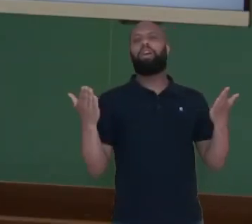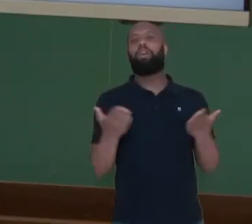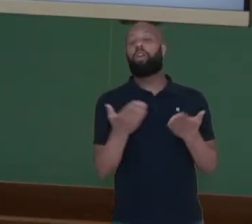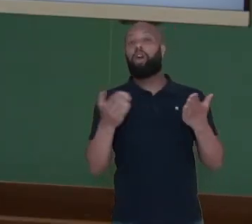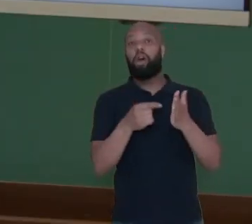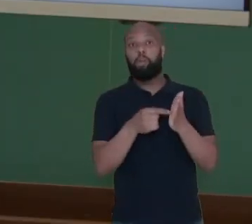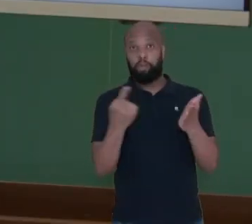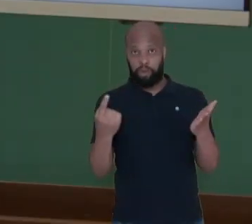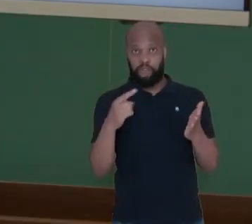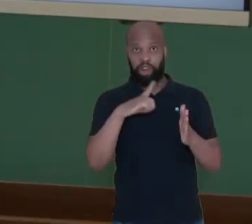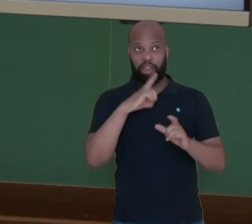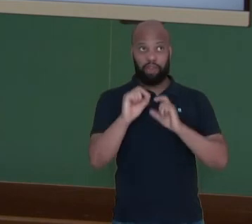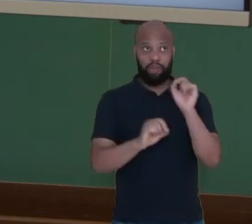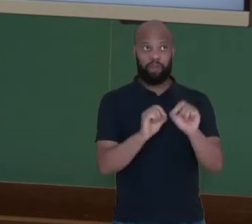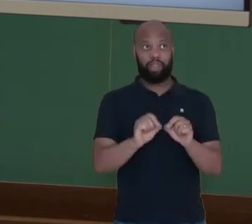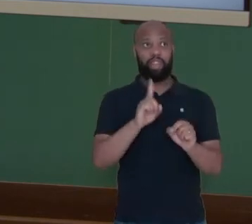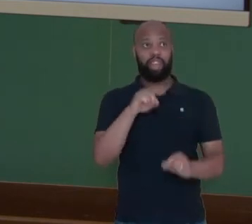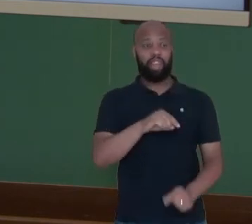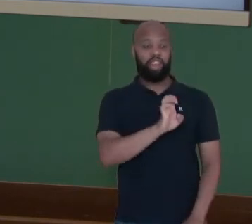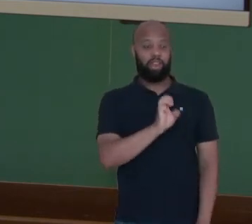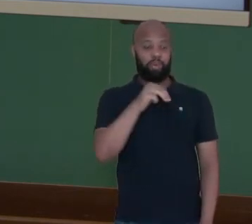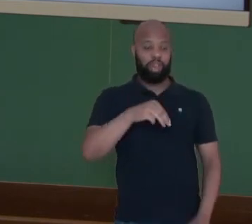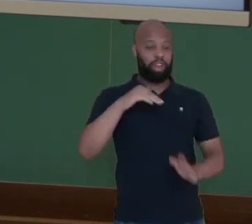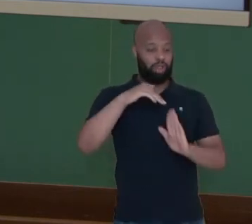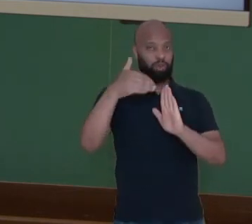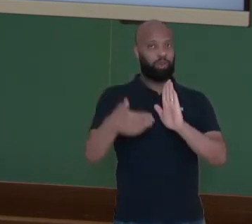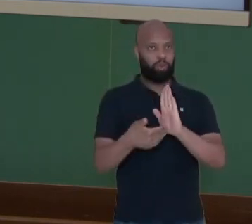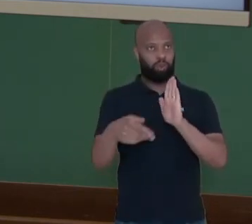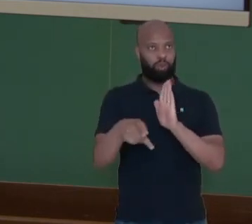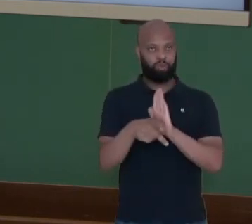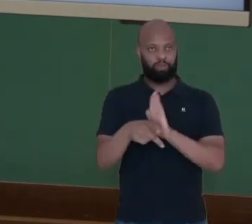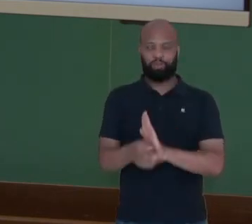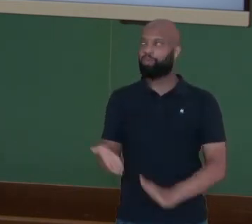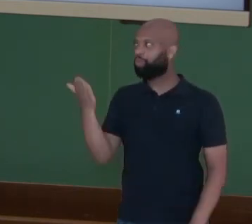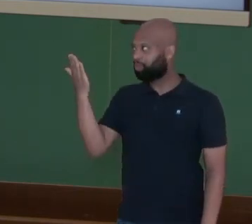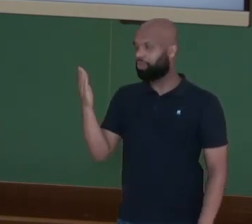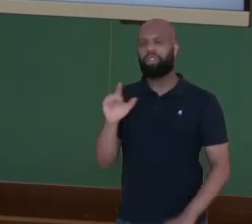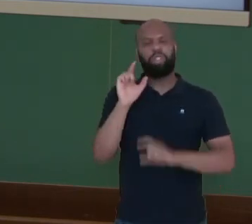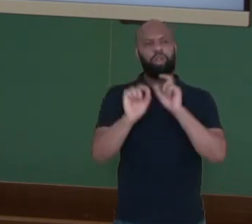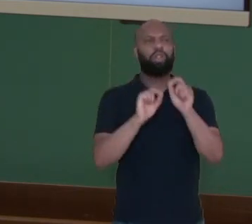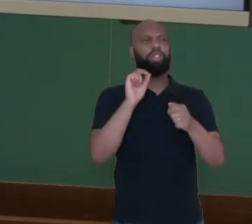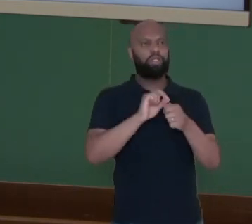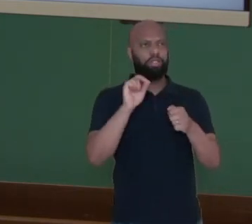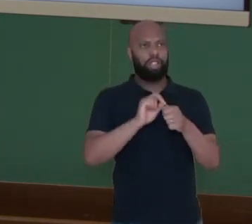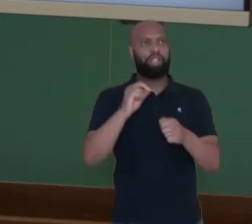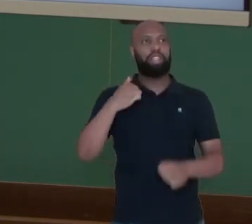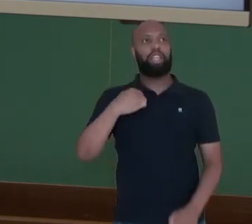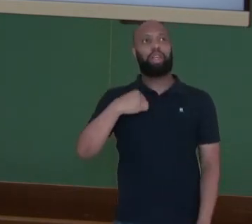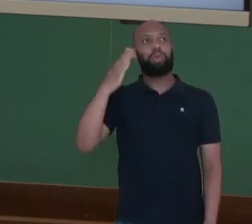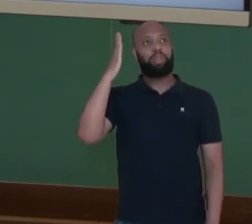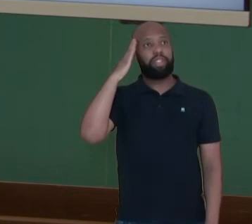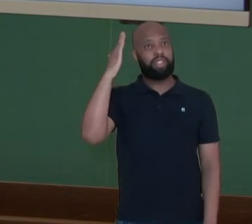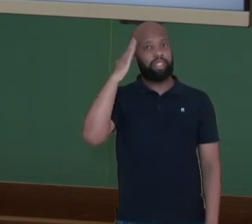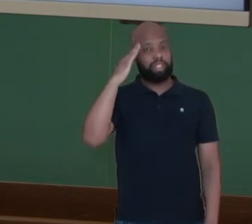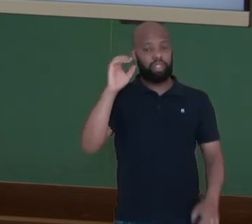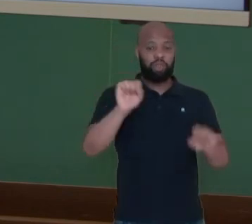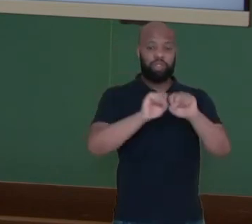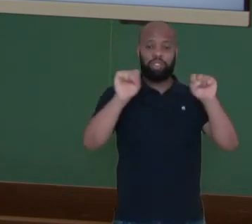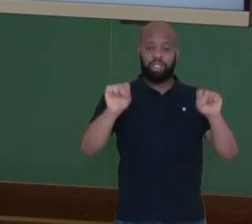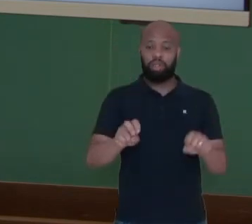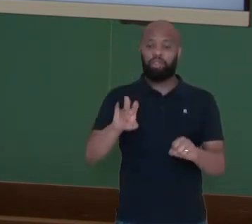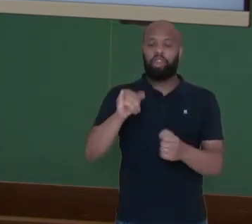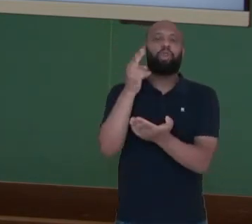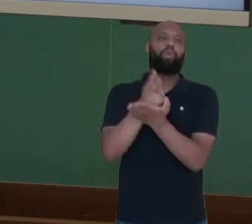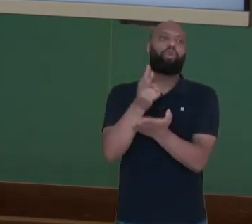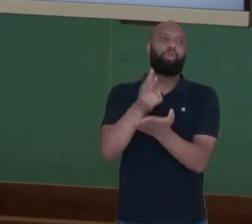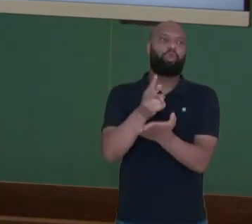a energia mecânica total do carrinho. O que eu vou fazer, né? Eu sei que o sistema ele é